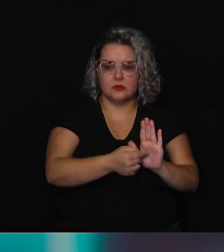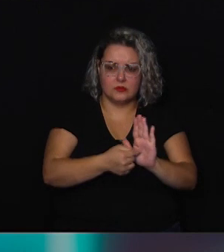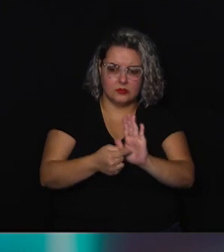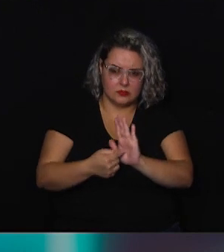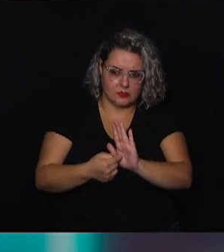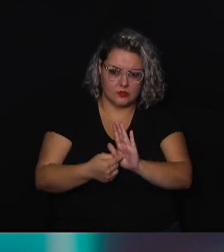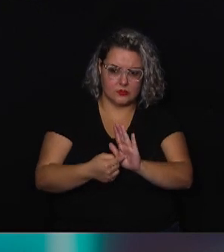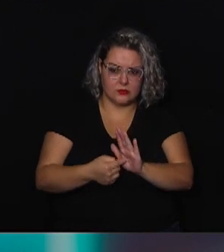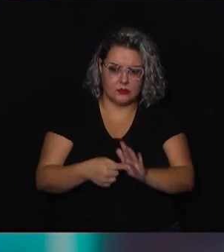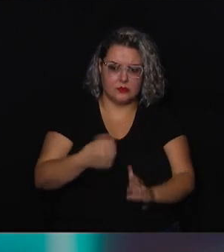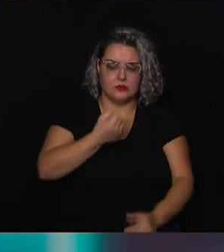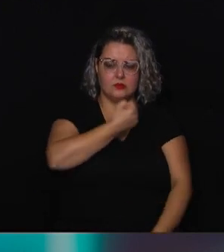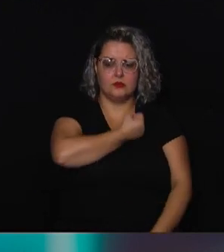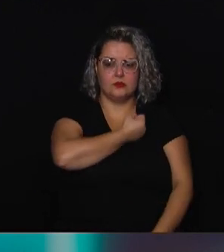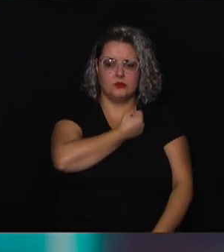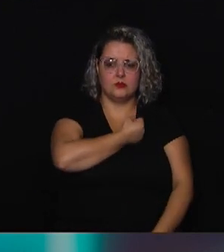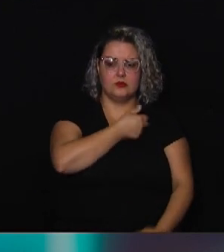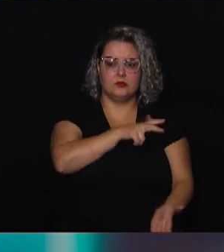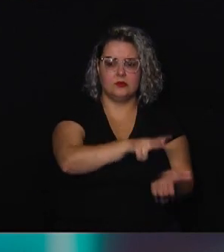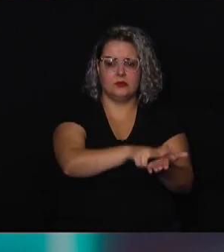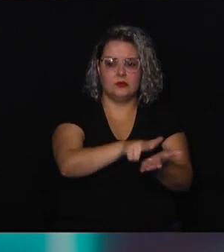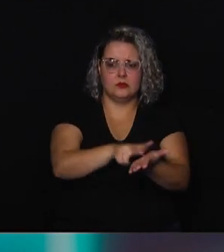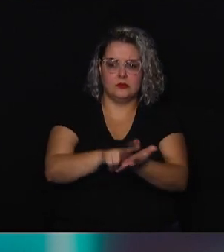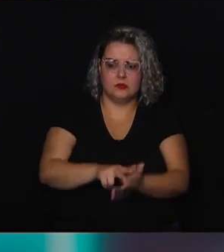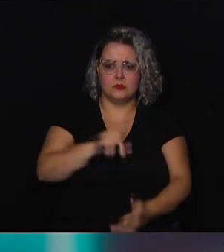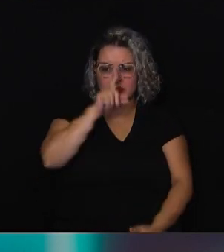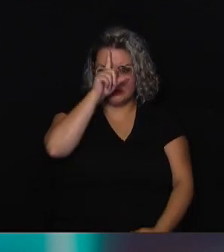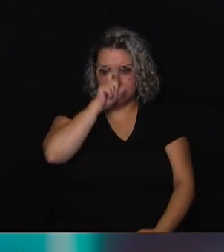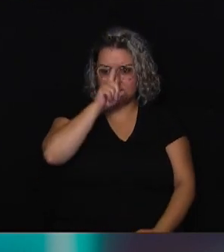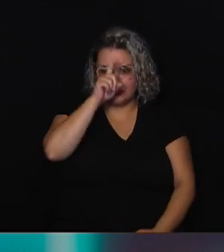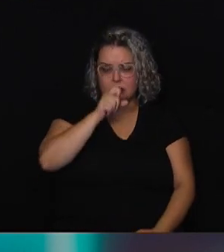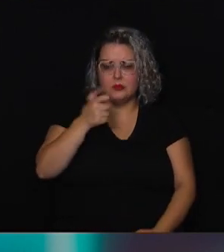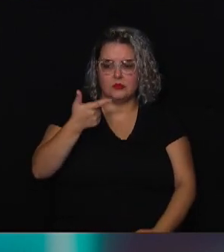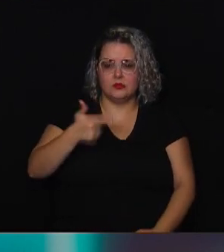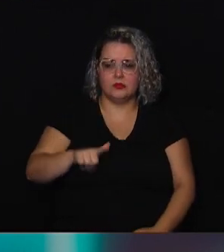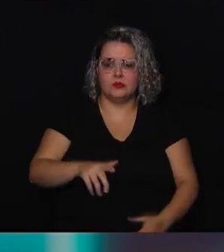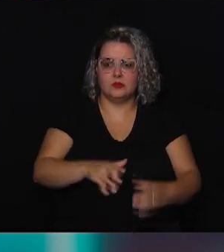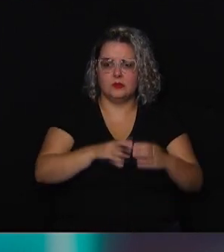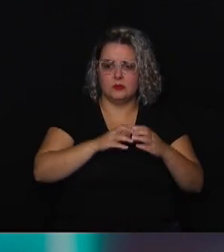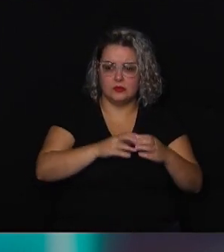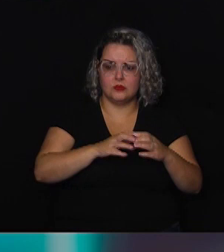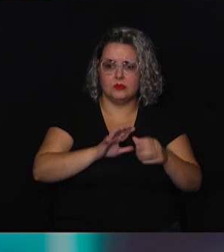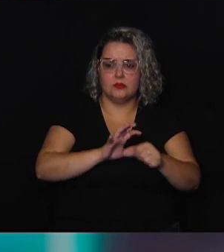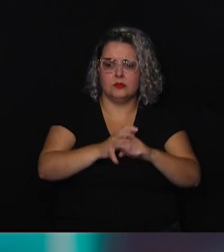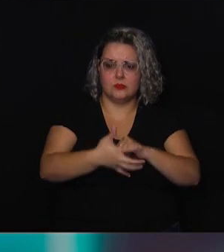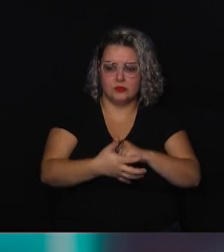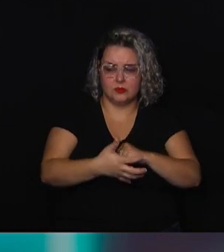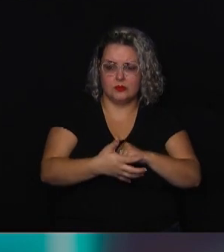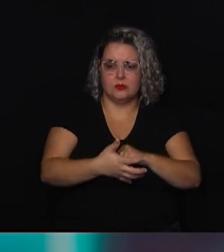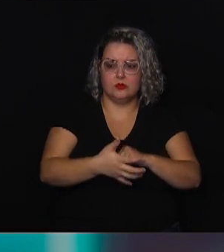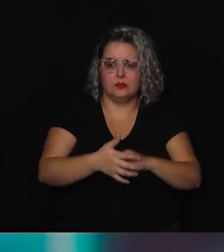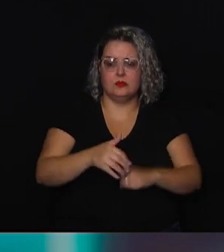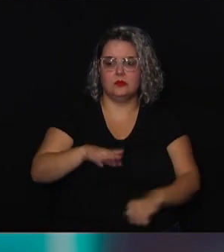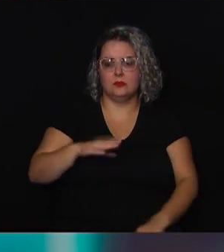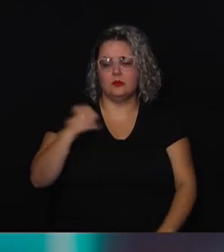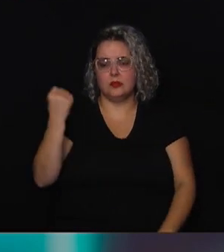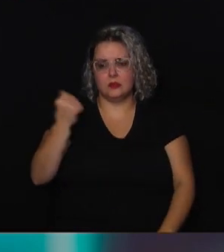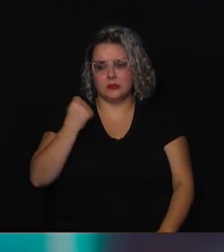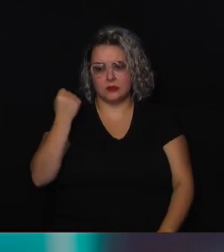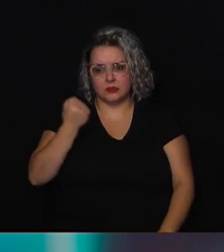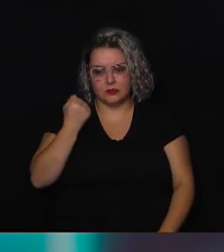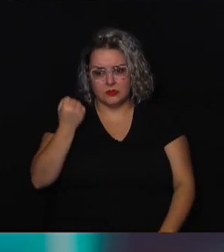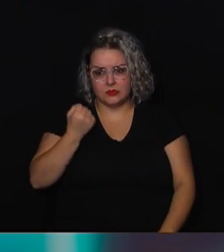nossos números em relação às internações hospitalares, a gente continua convivendo com o Covid e os demais agravos. Os